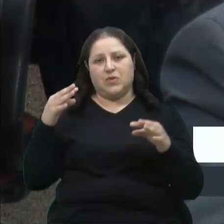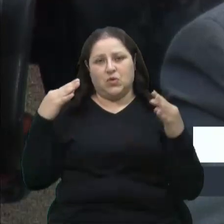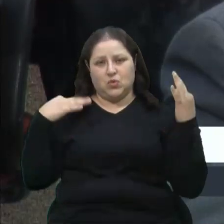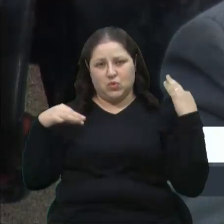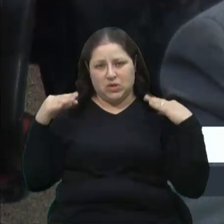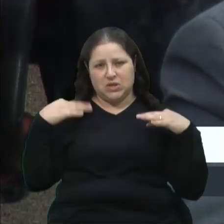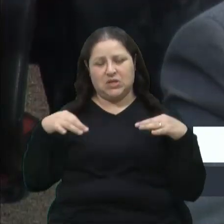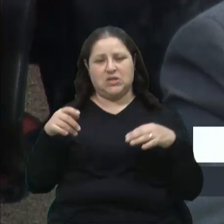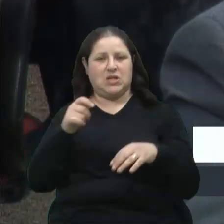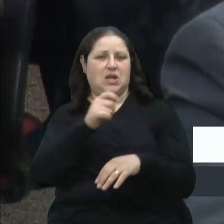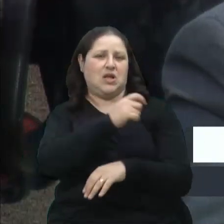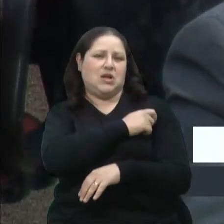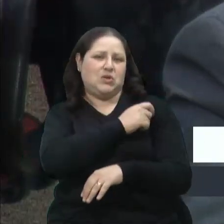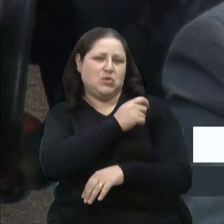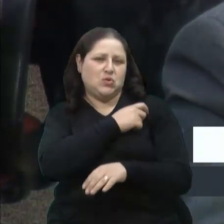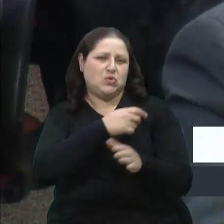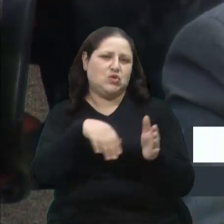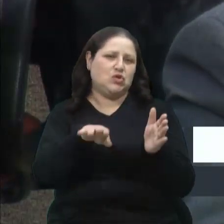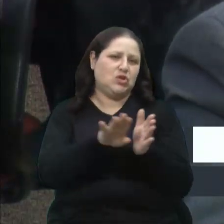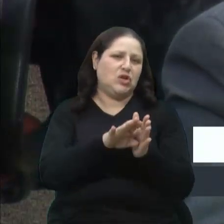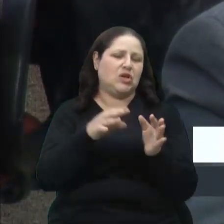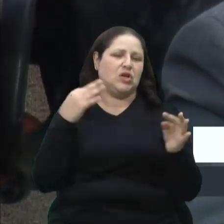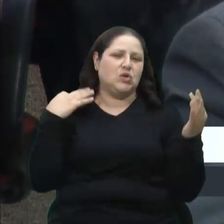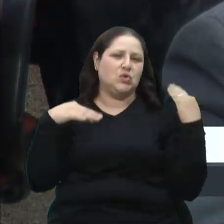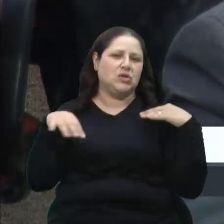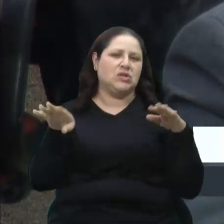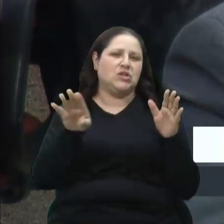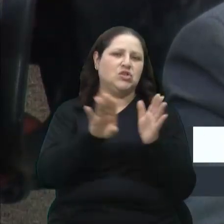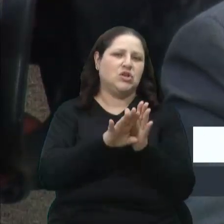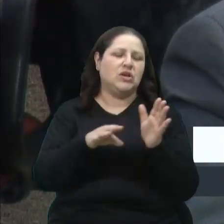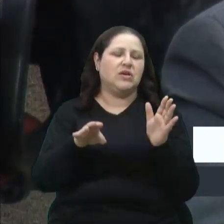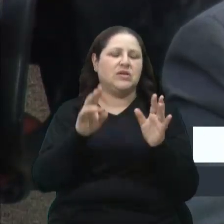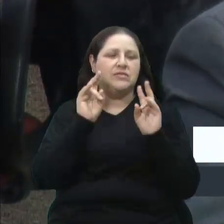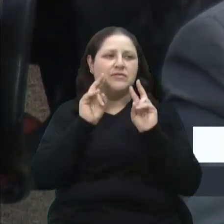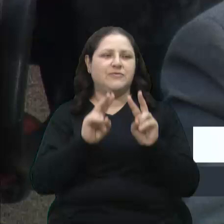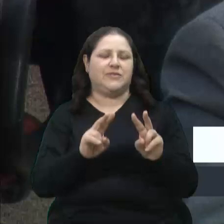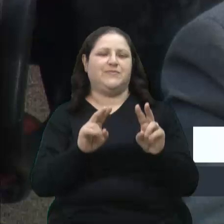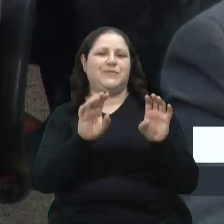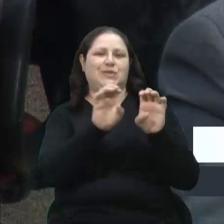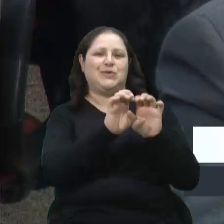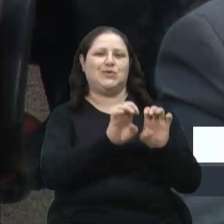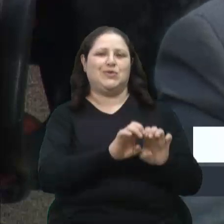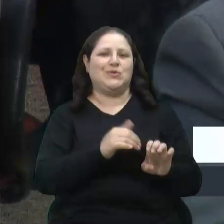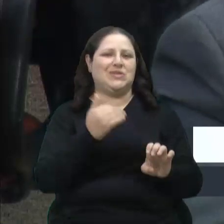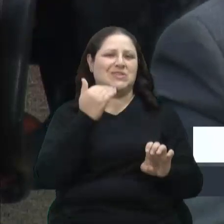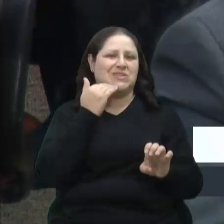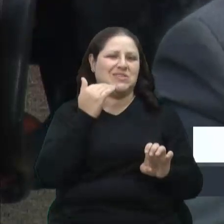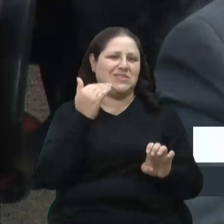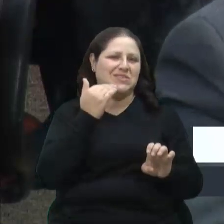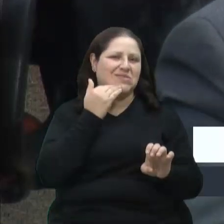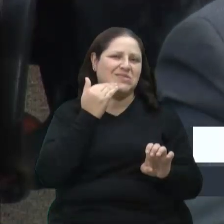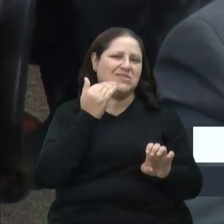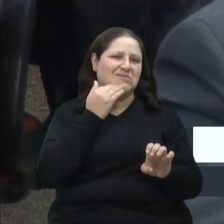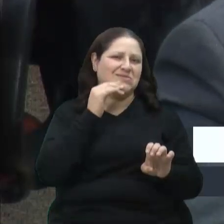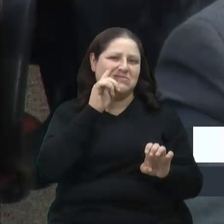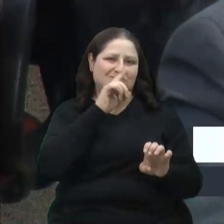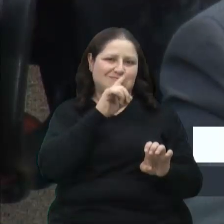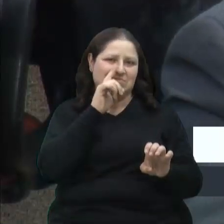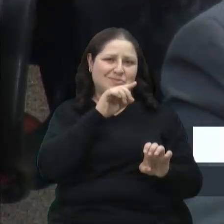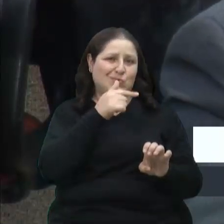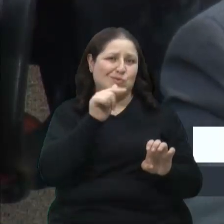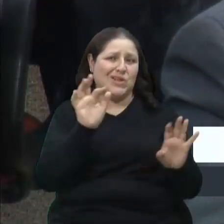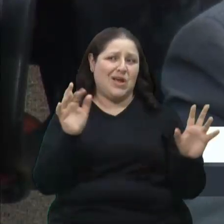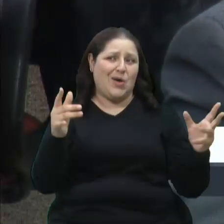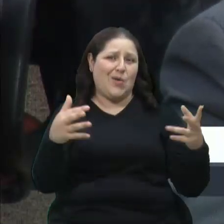com uma estrutura deficitária e às vezes até não tão acolhedora,